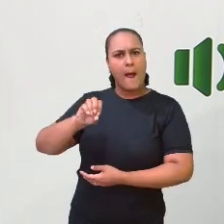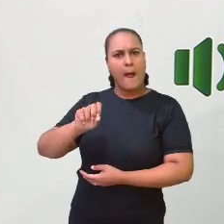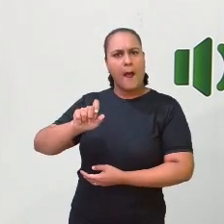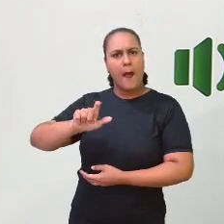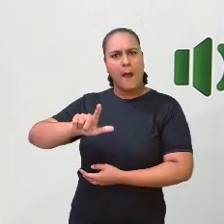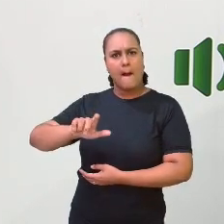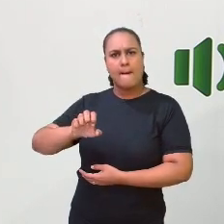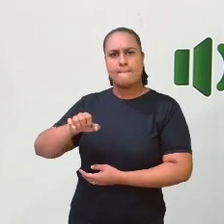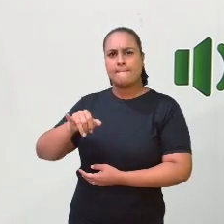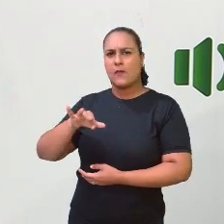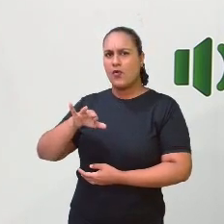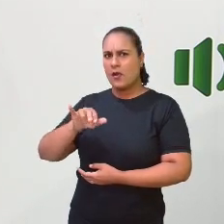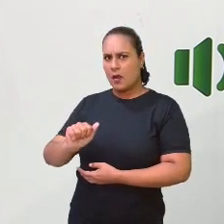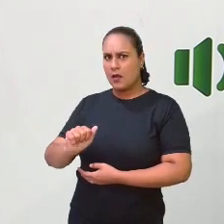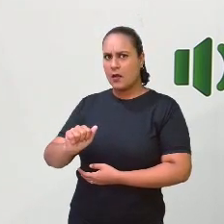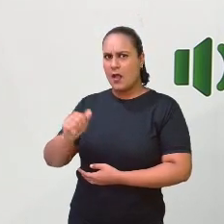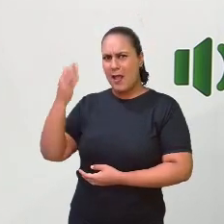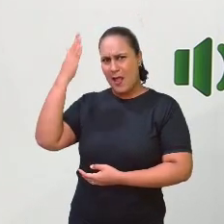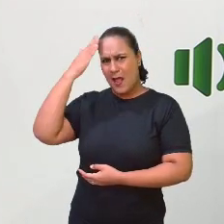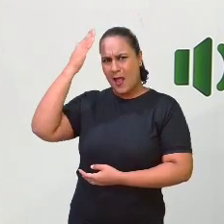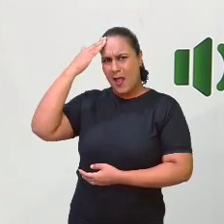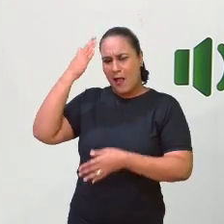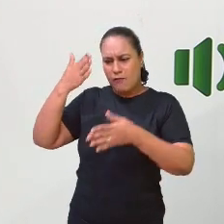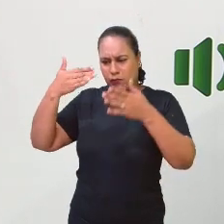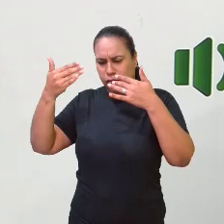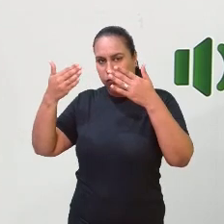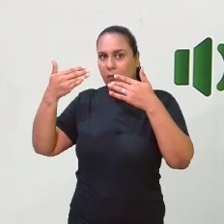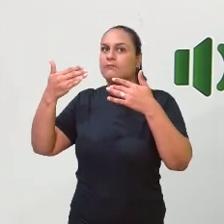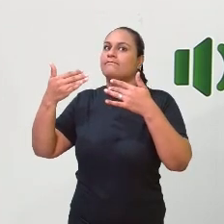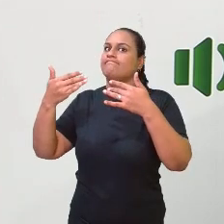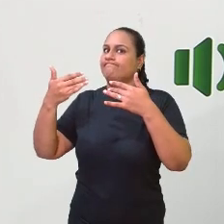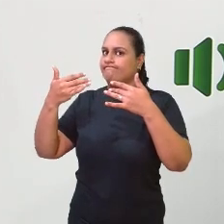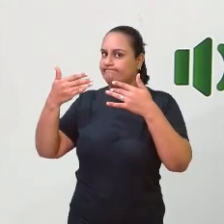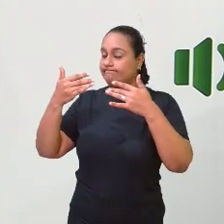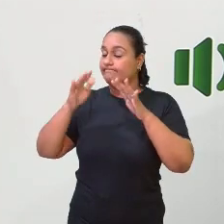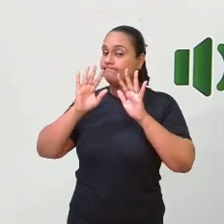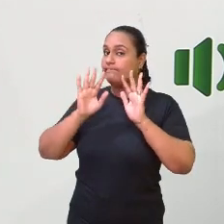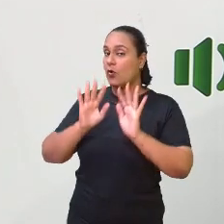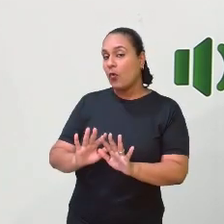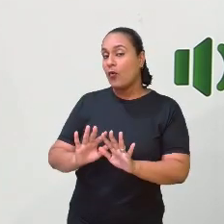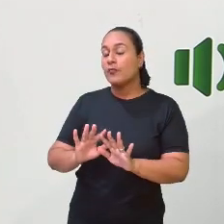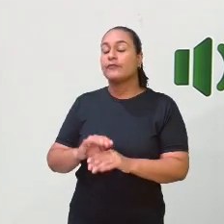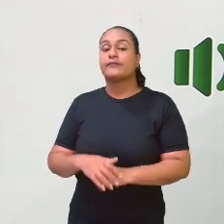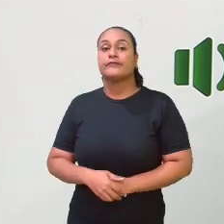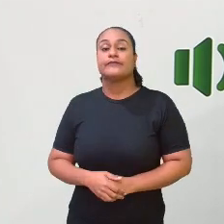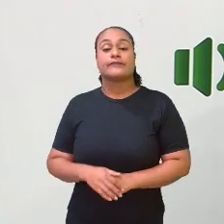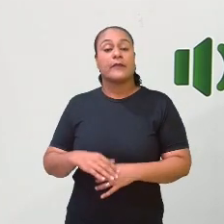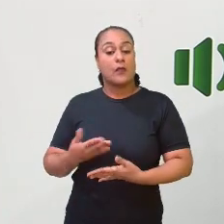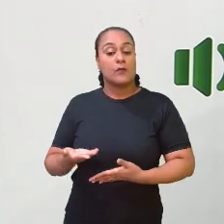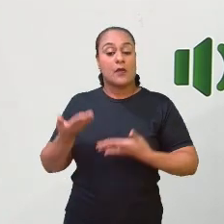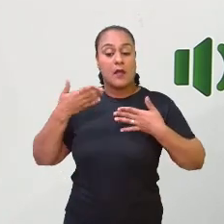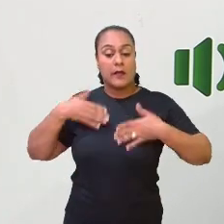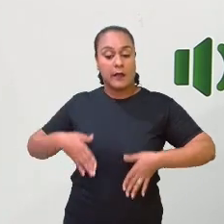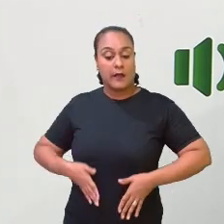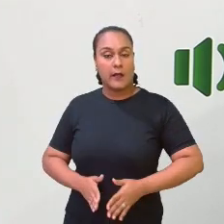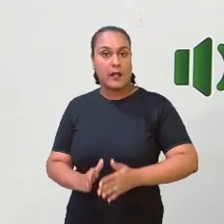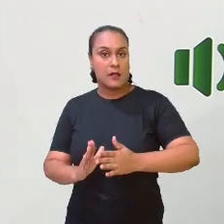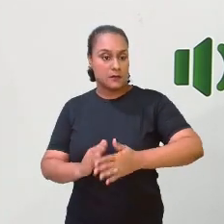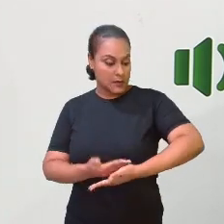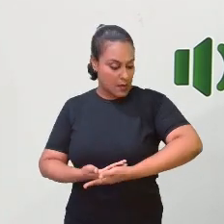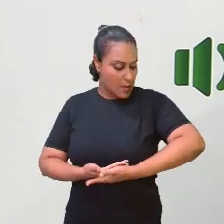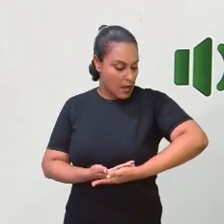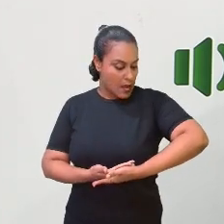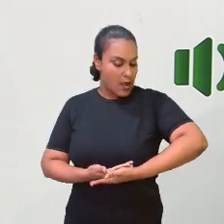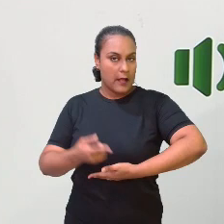a cabeça da criança ela é mole quando ela nasce? Na verdade, quando a criança nasce, o crânio ele